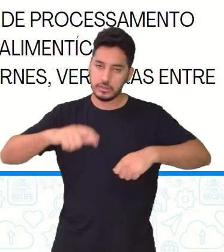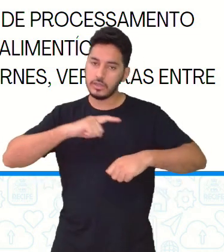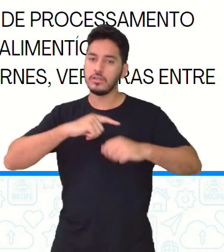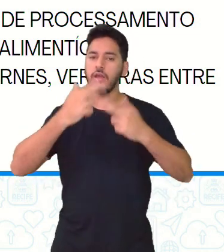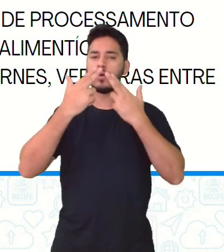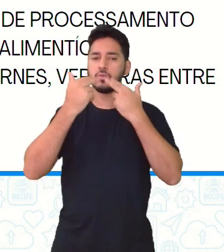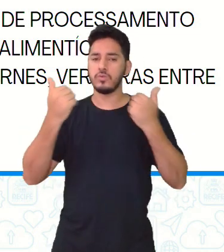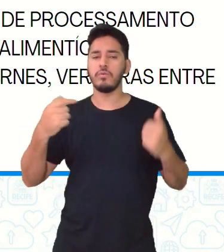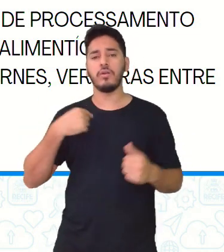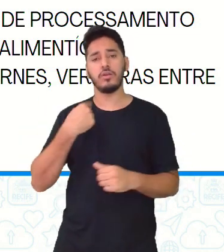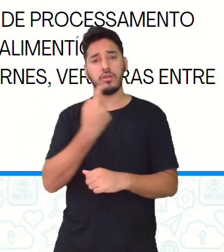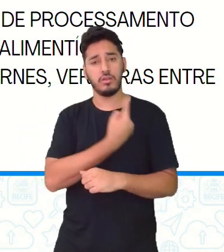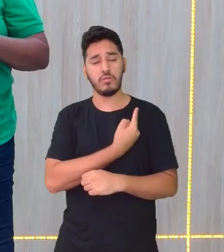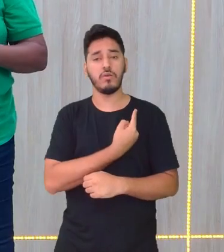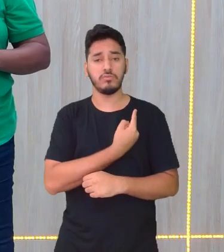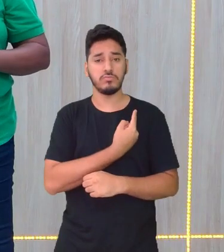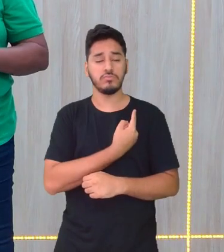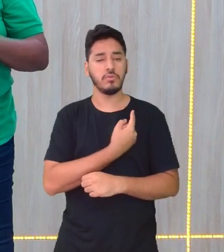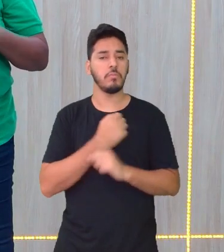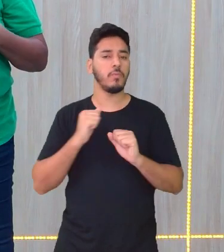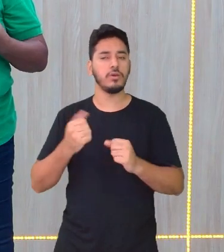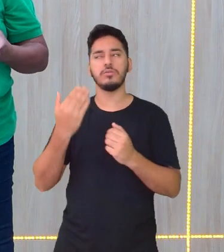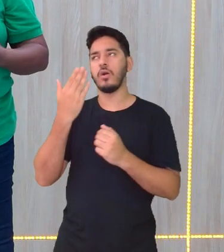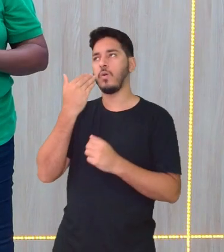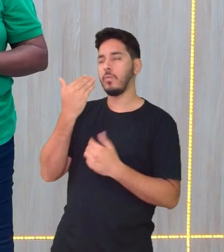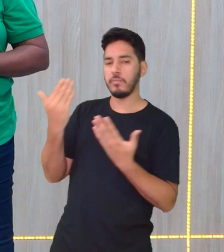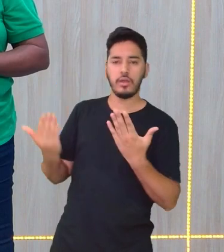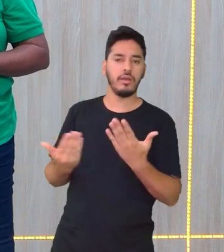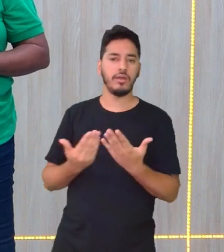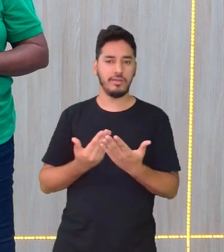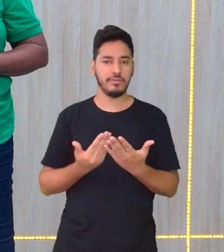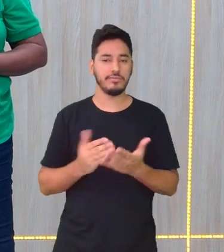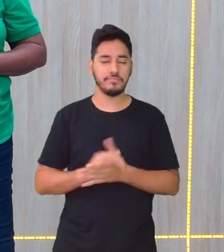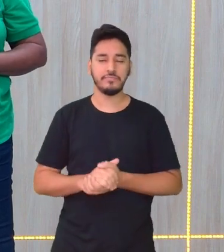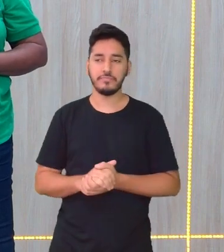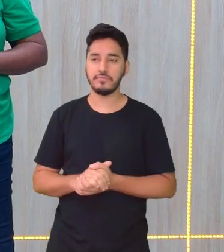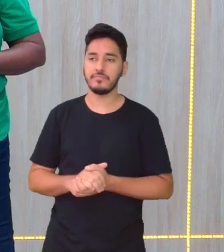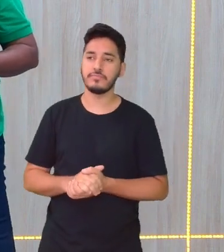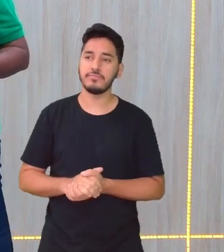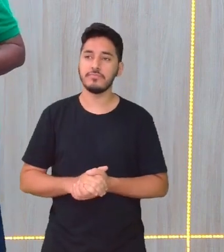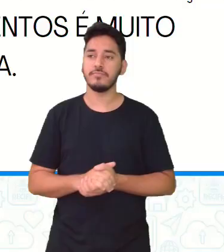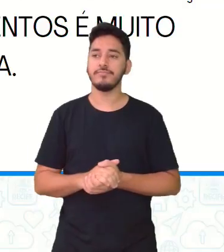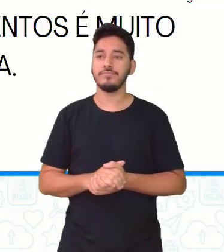para que a gente possa aí comer e se manter nutrido.